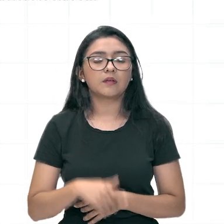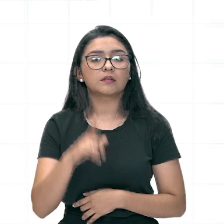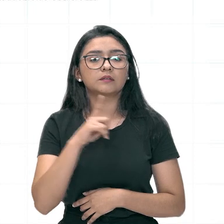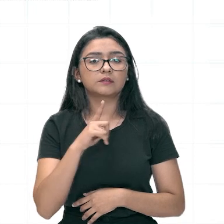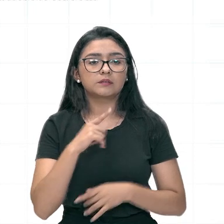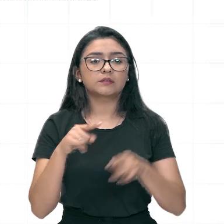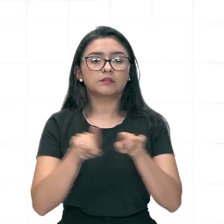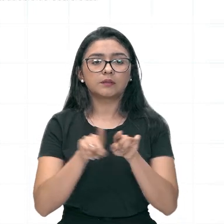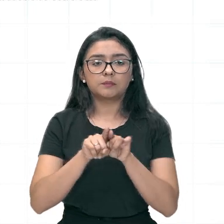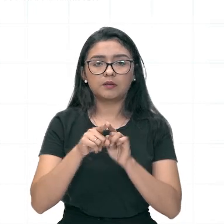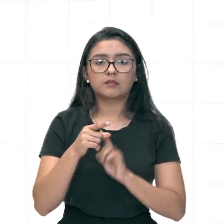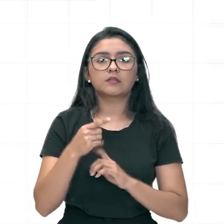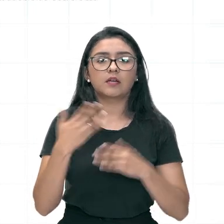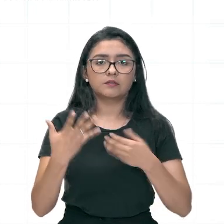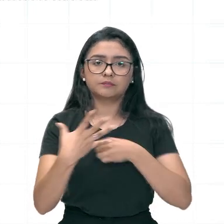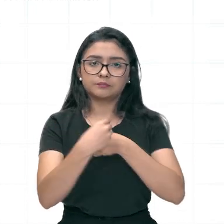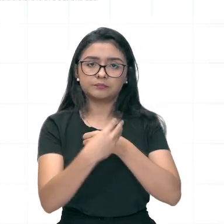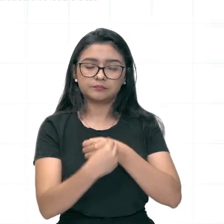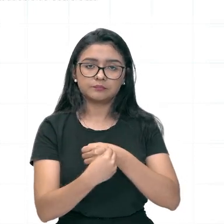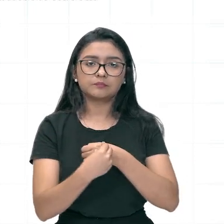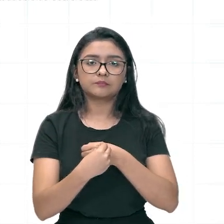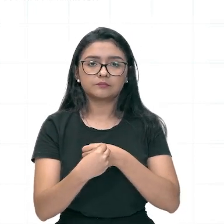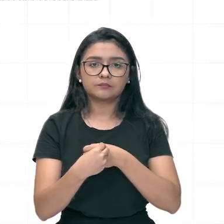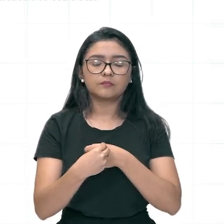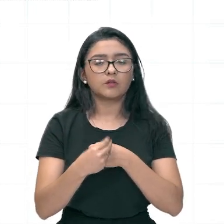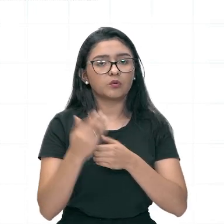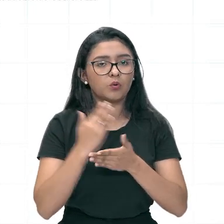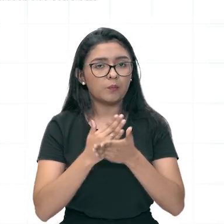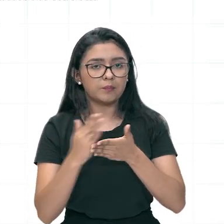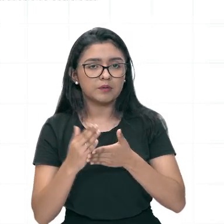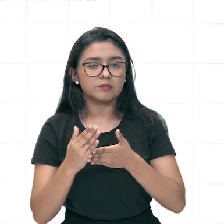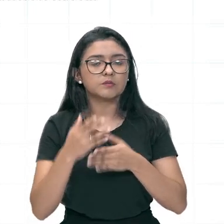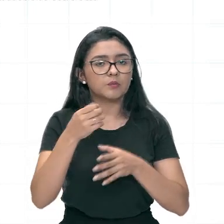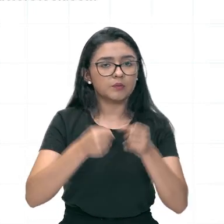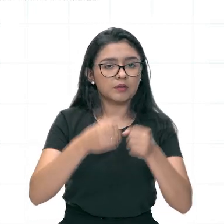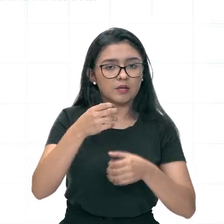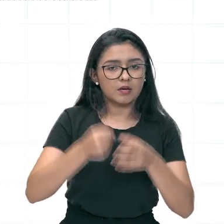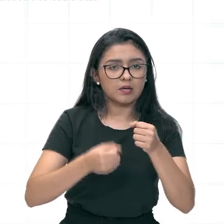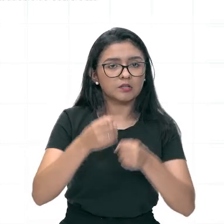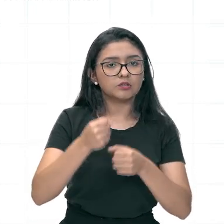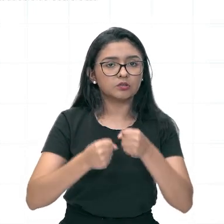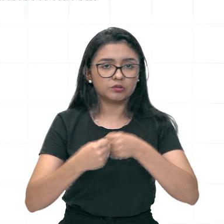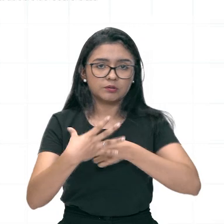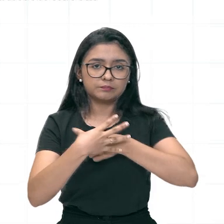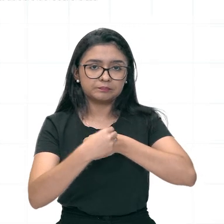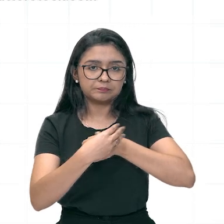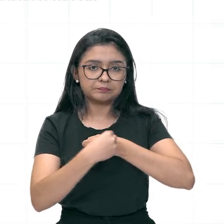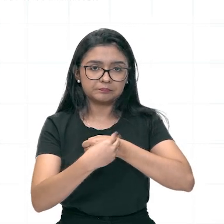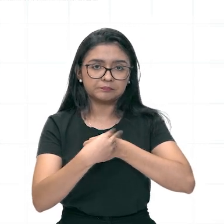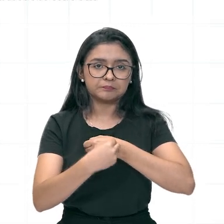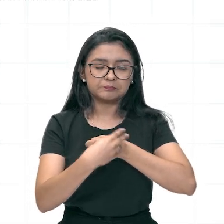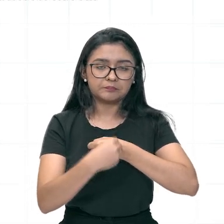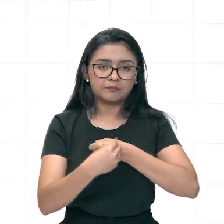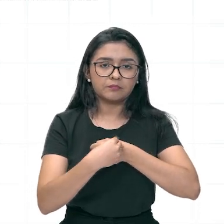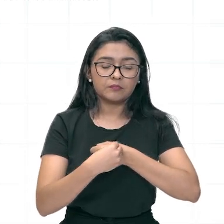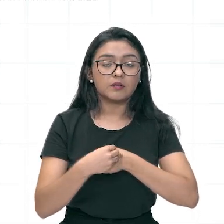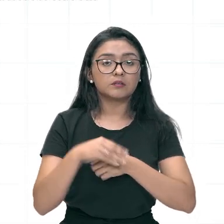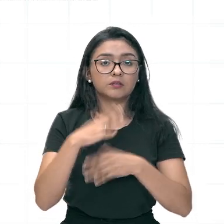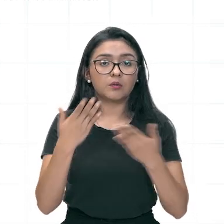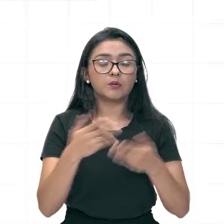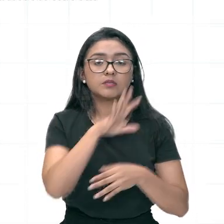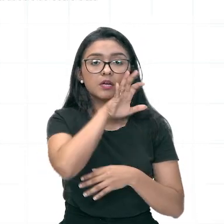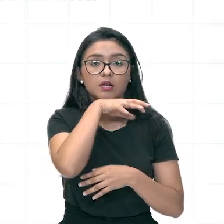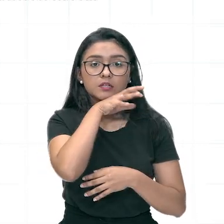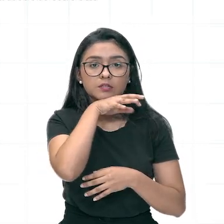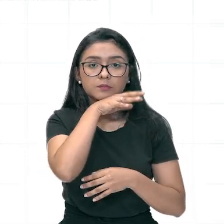temos lá, também alimentam seus filhotes, inicialmente com leite, o qual é sugado diretamente da pele da mãe, uma vez que esses